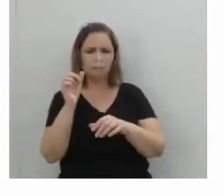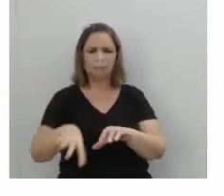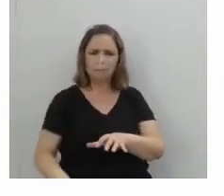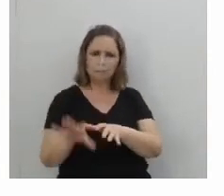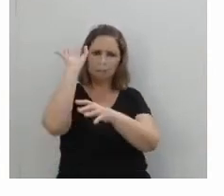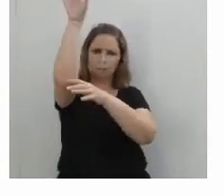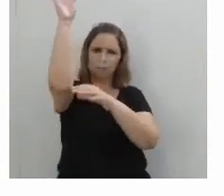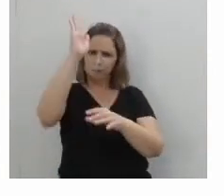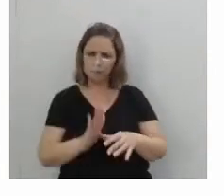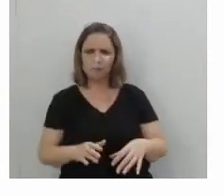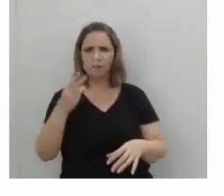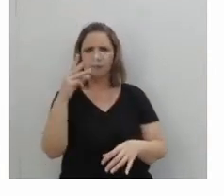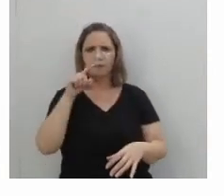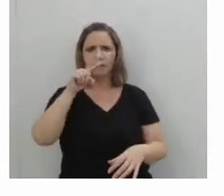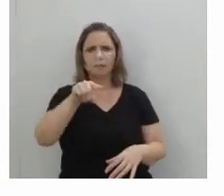da história do Brasil, com